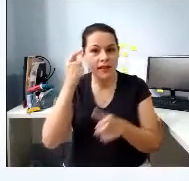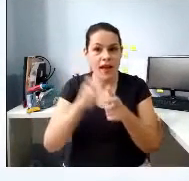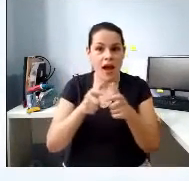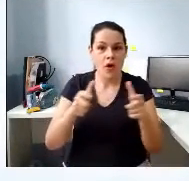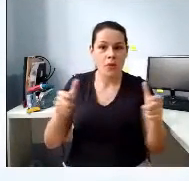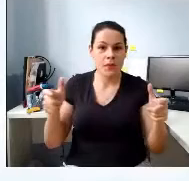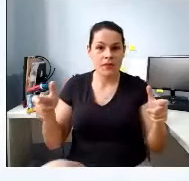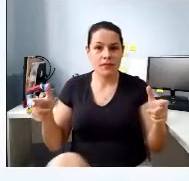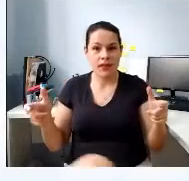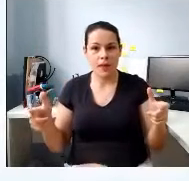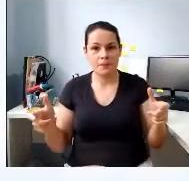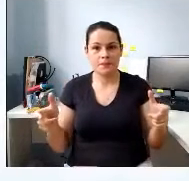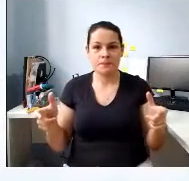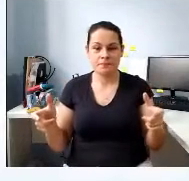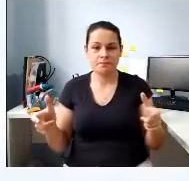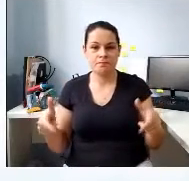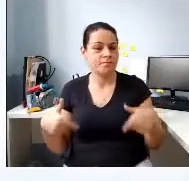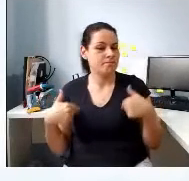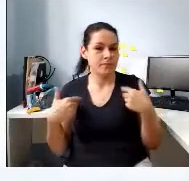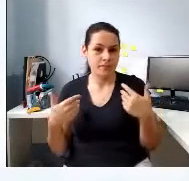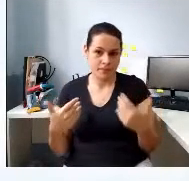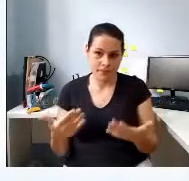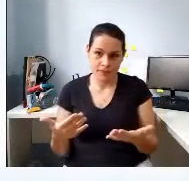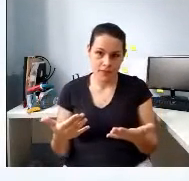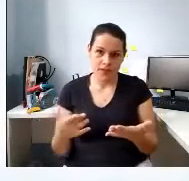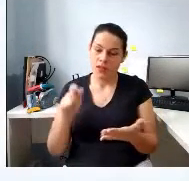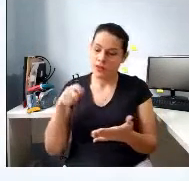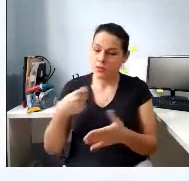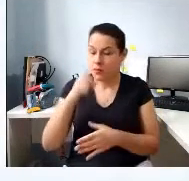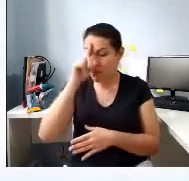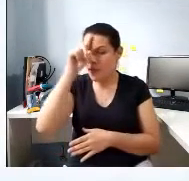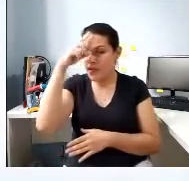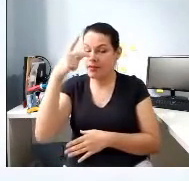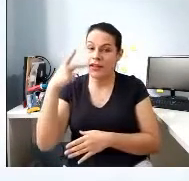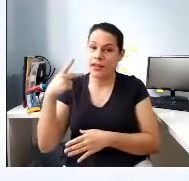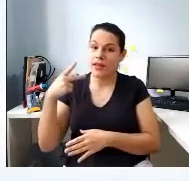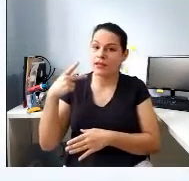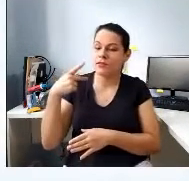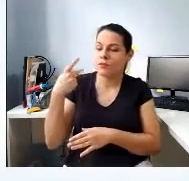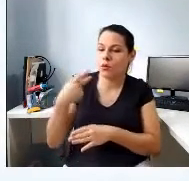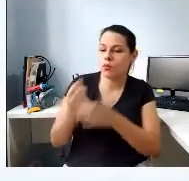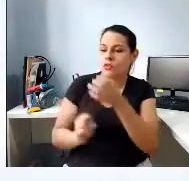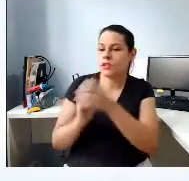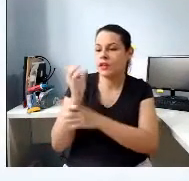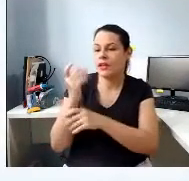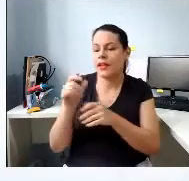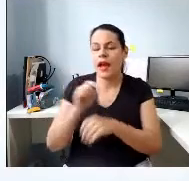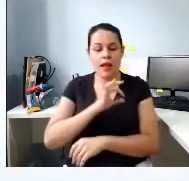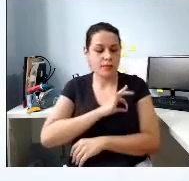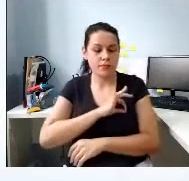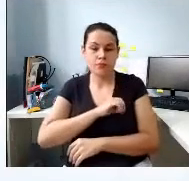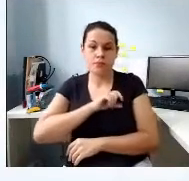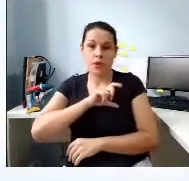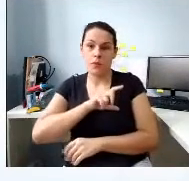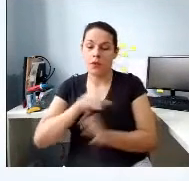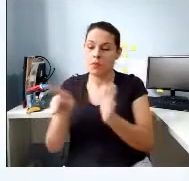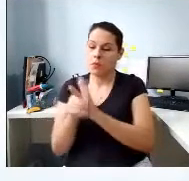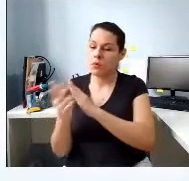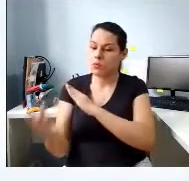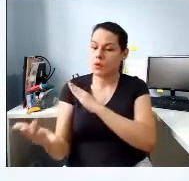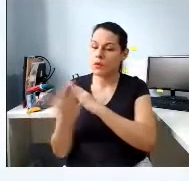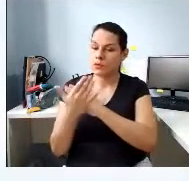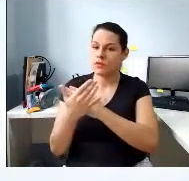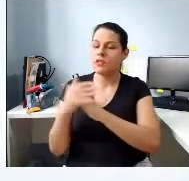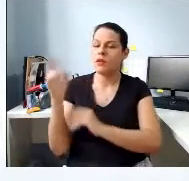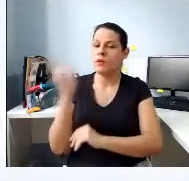tirar o dinheiro, mas, enfim, por uma questão populista, aumentar o auxílio emergencial. A gente sabe também que afeta a Bolsa,